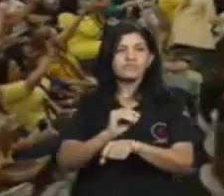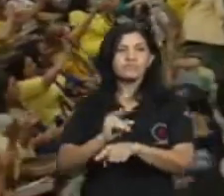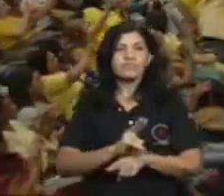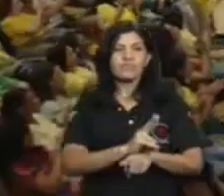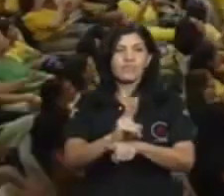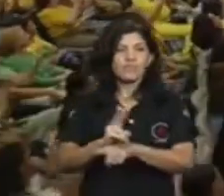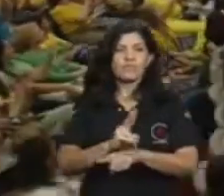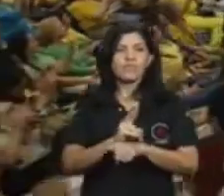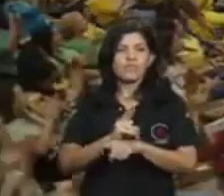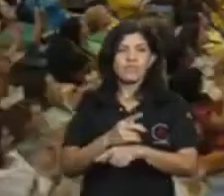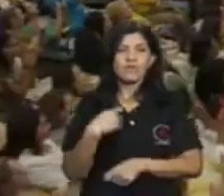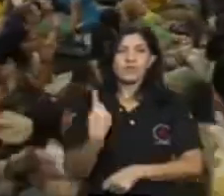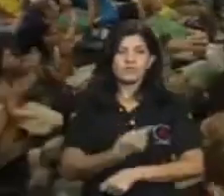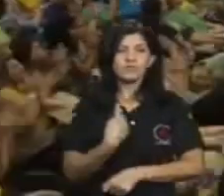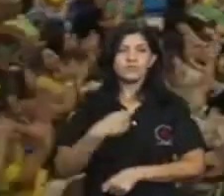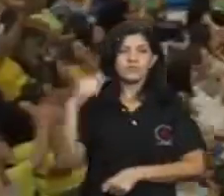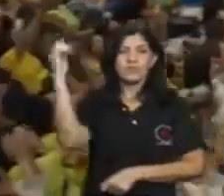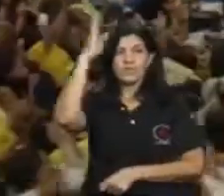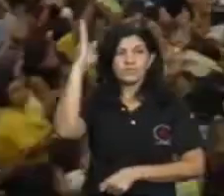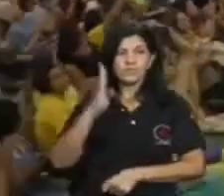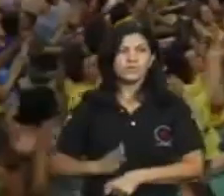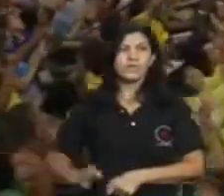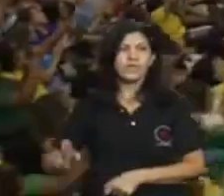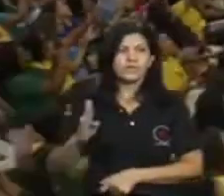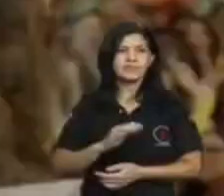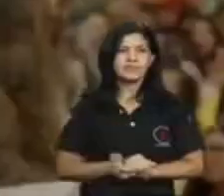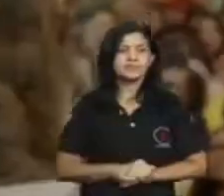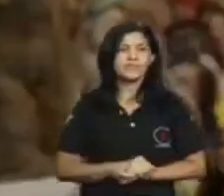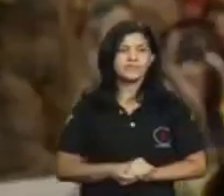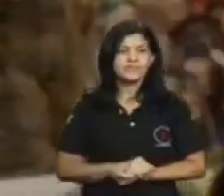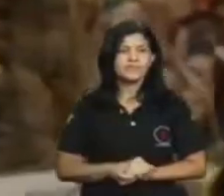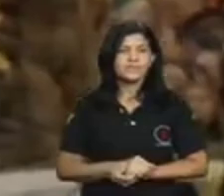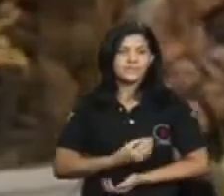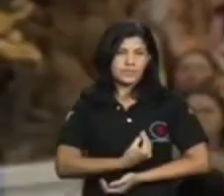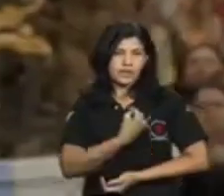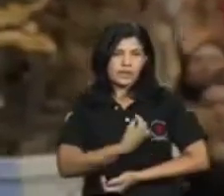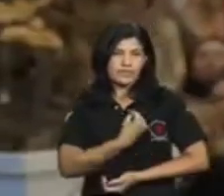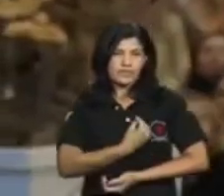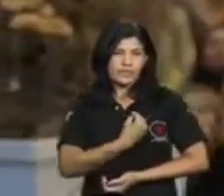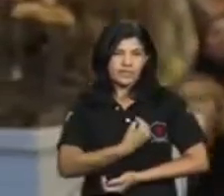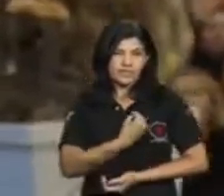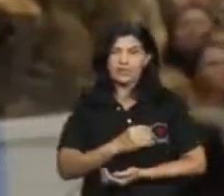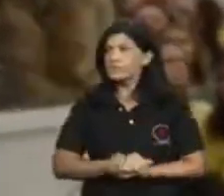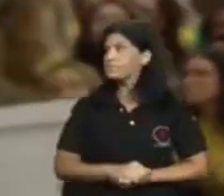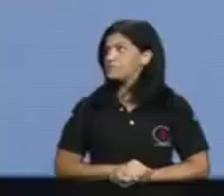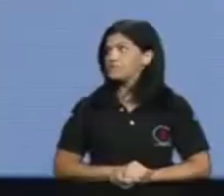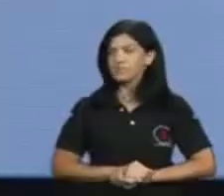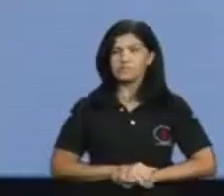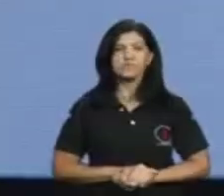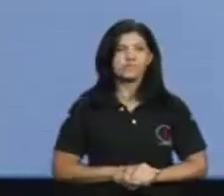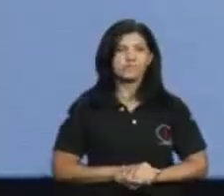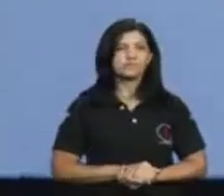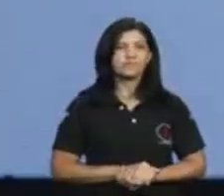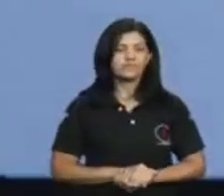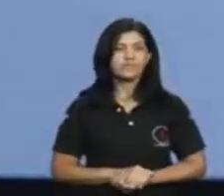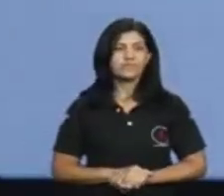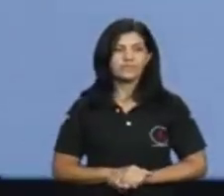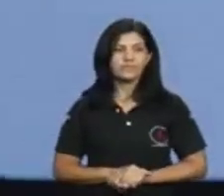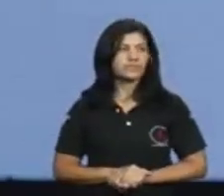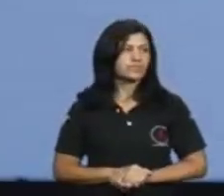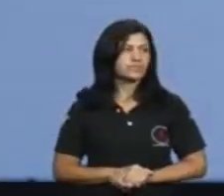Nós defendemos a nossa pátria e nós defendemos a vida desde a concepção.